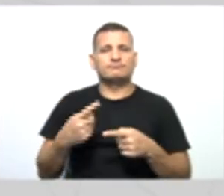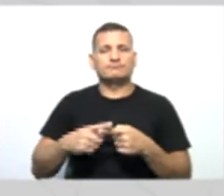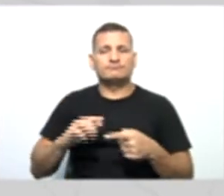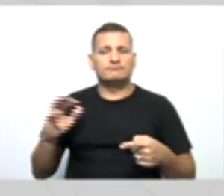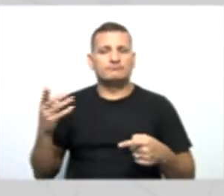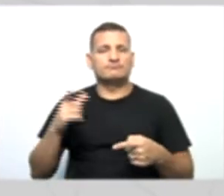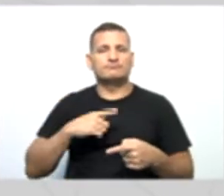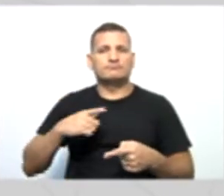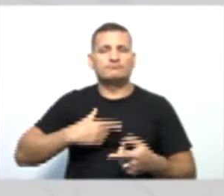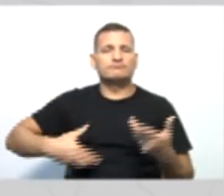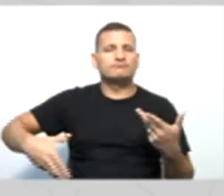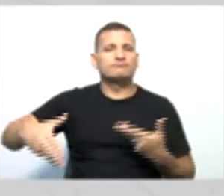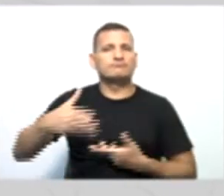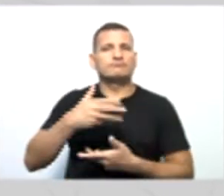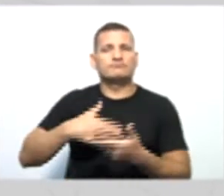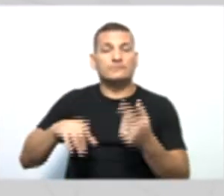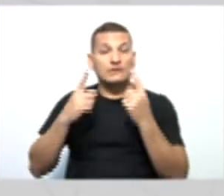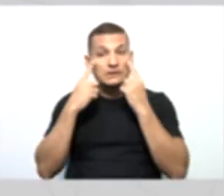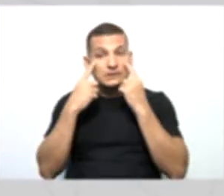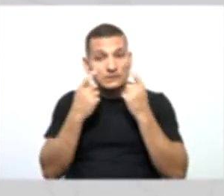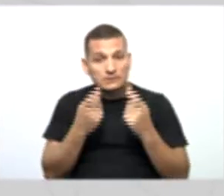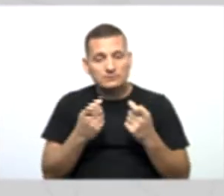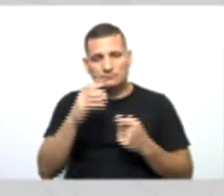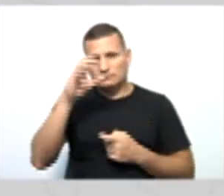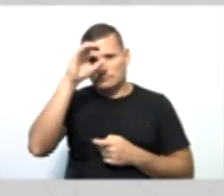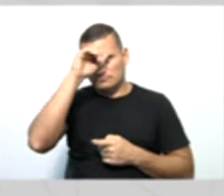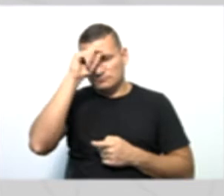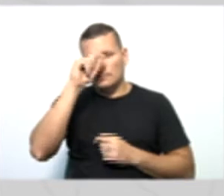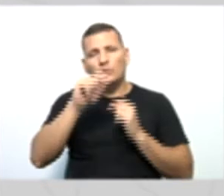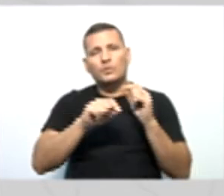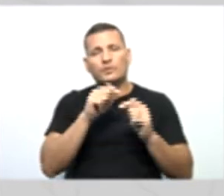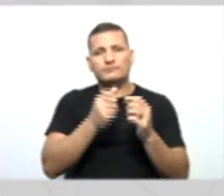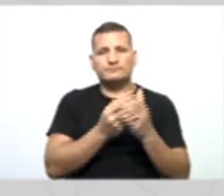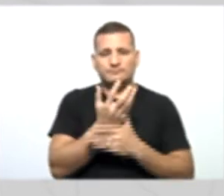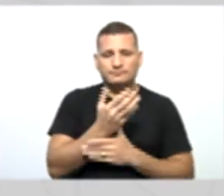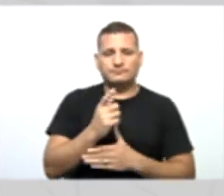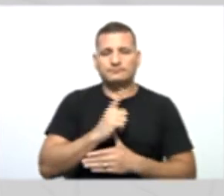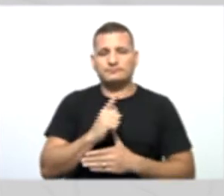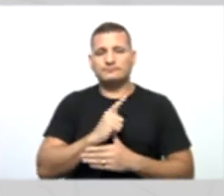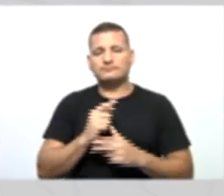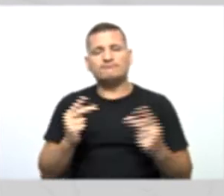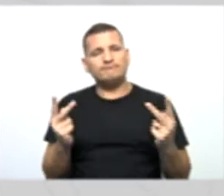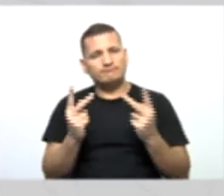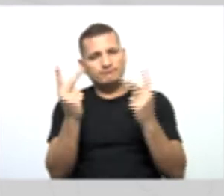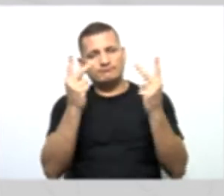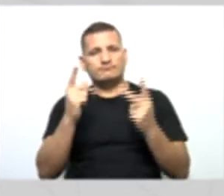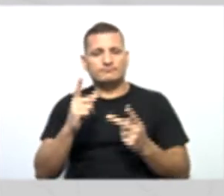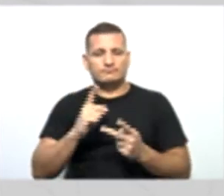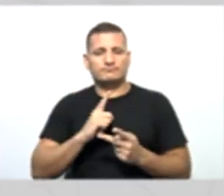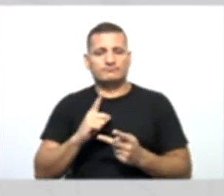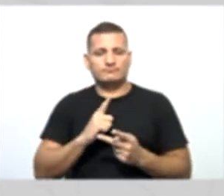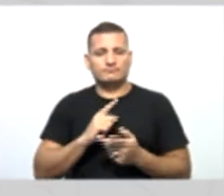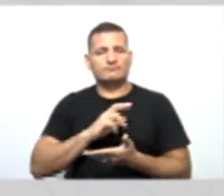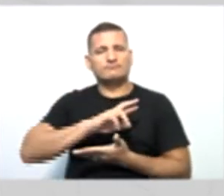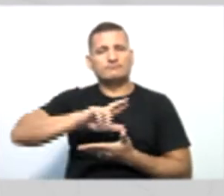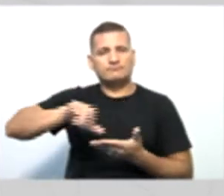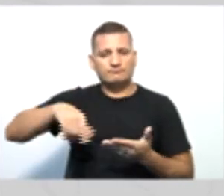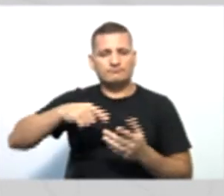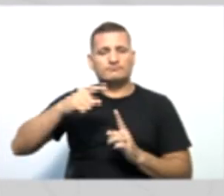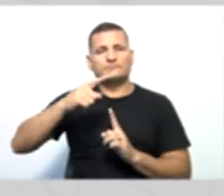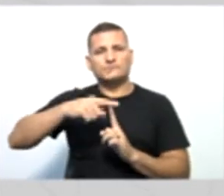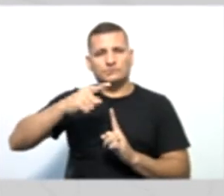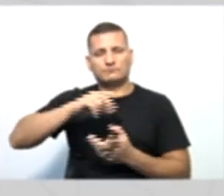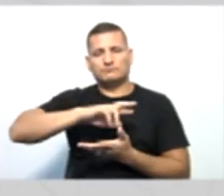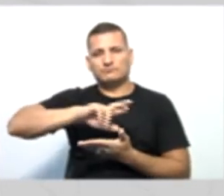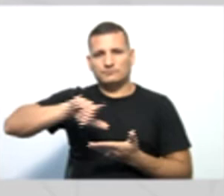e interessados em aprender sobre aquilo que estão produzindo. Eu tenho valorização em negócios e de vários portes,